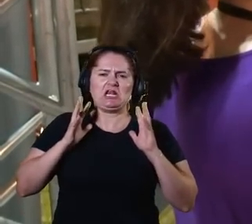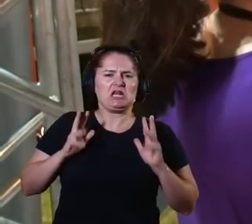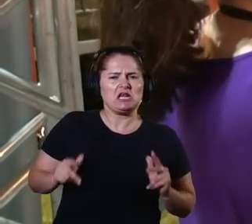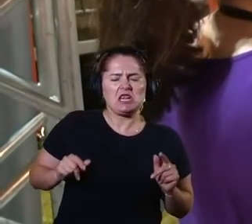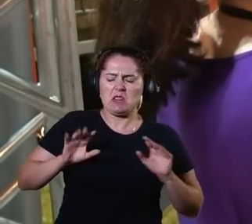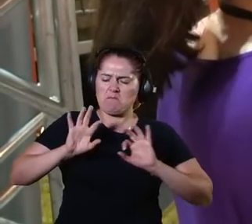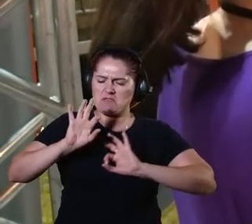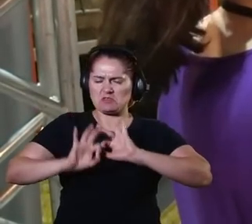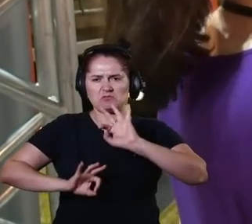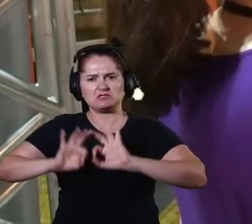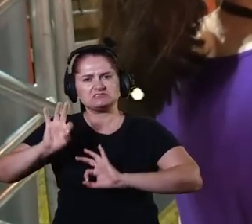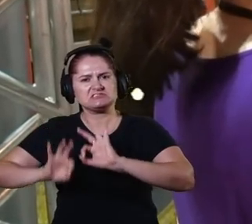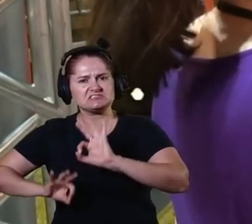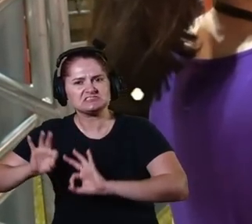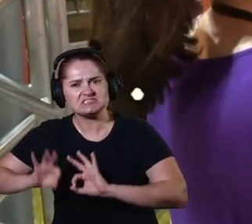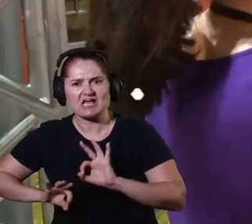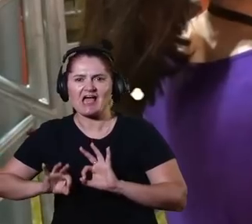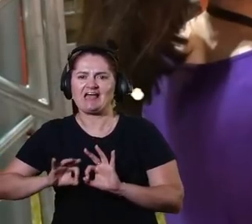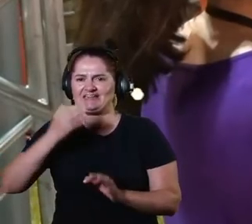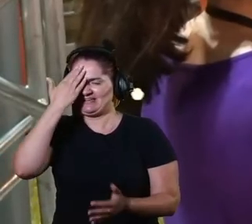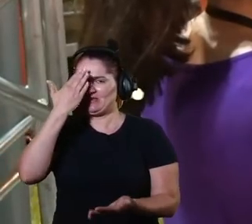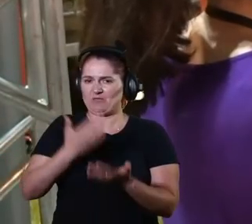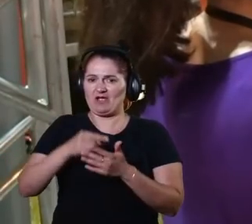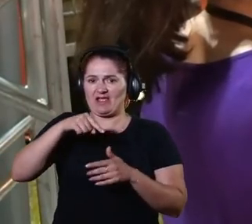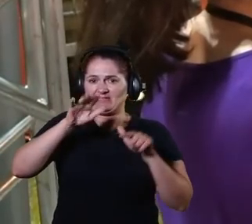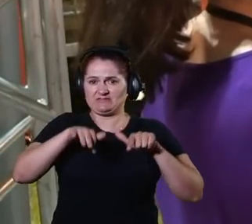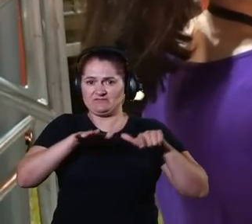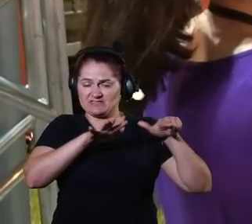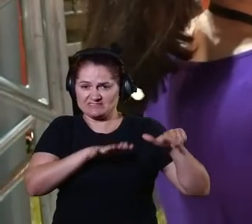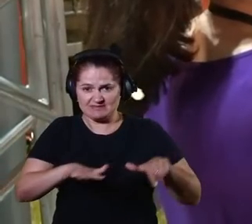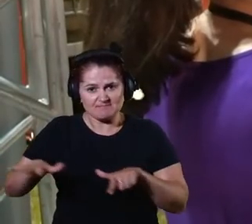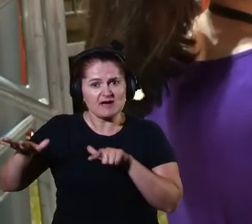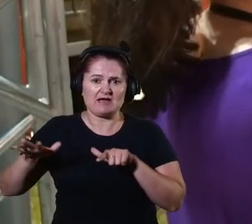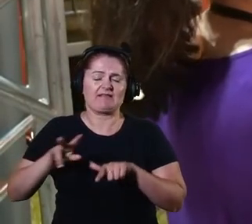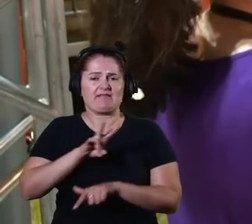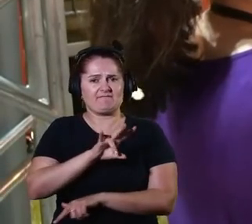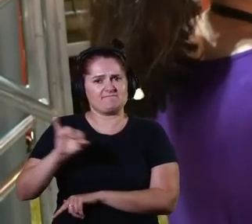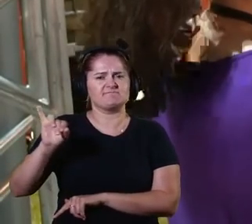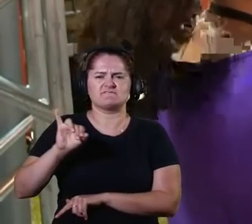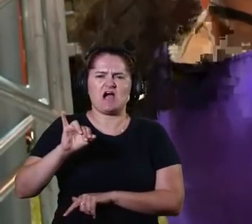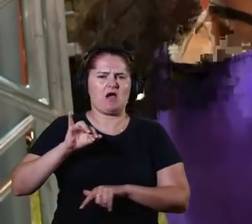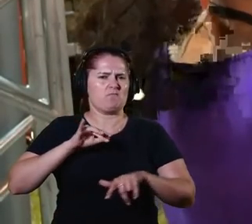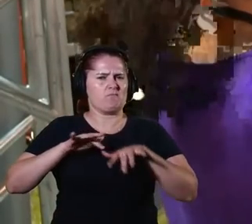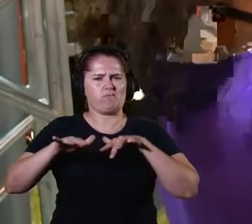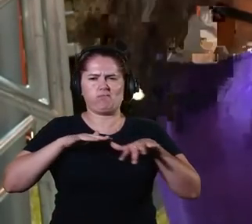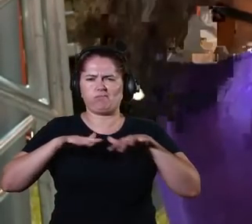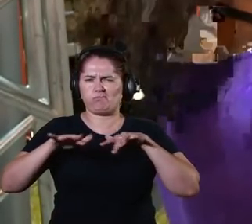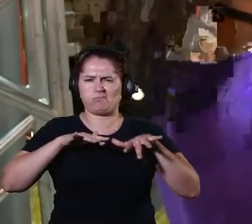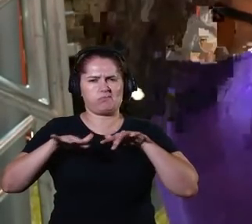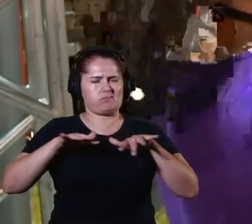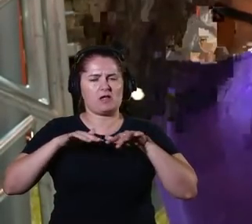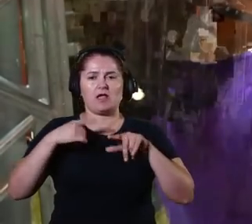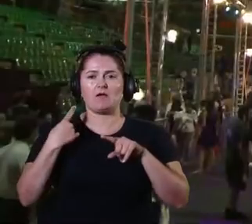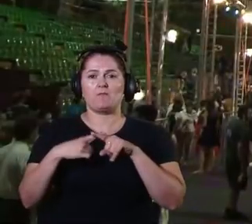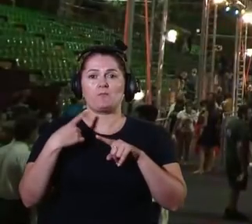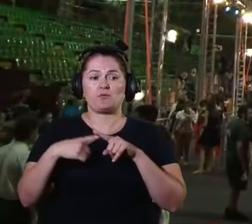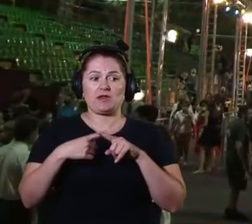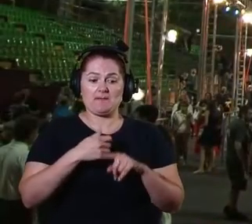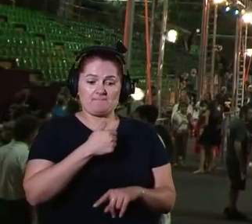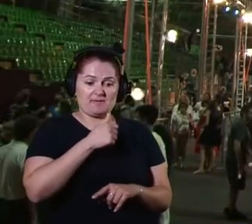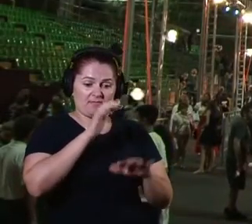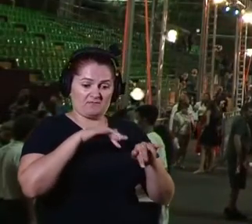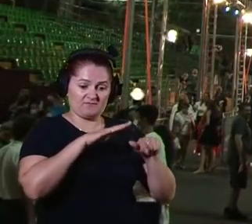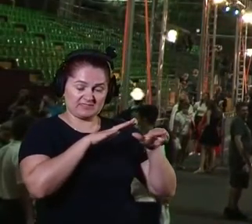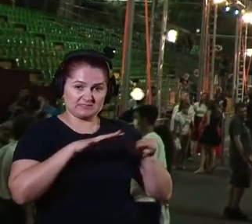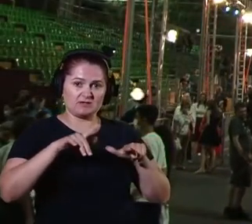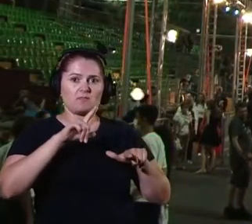organizada. E eu acredito que esse final de semana aqui será um grande movimento, porque no primeiro fim de semana